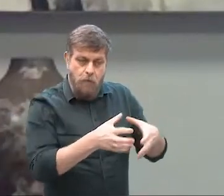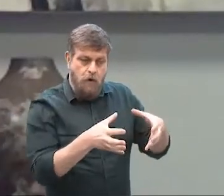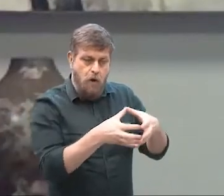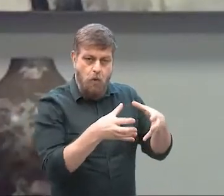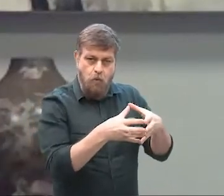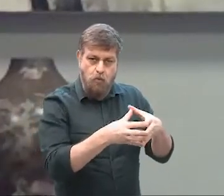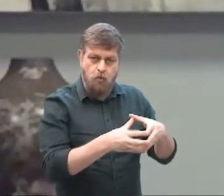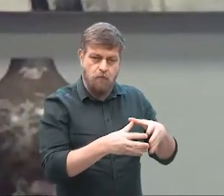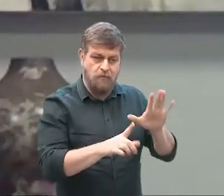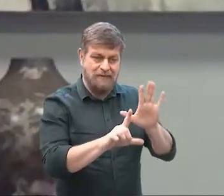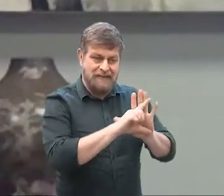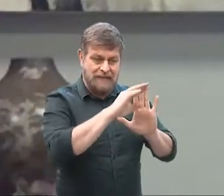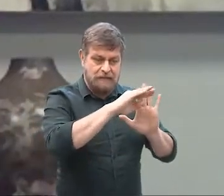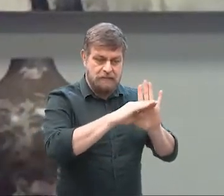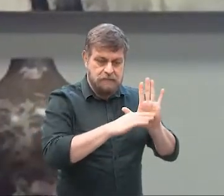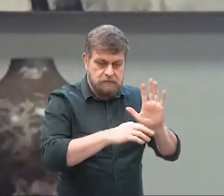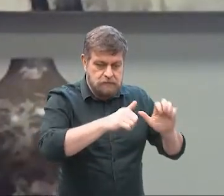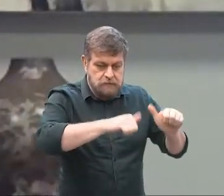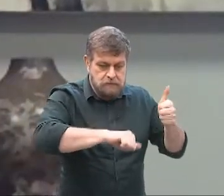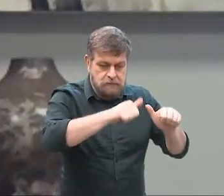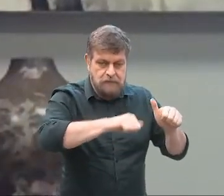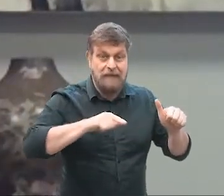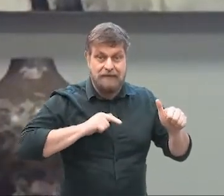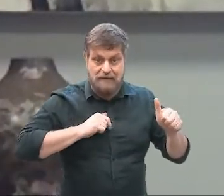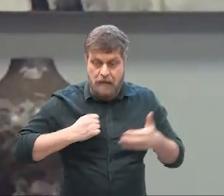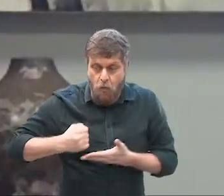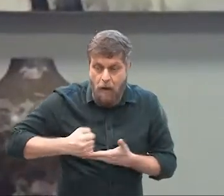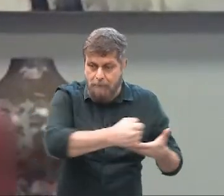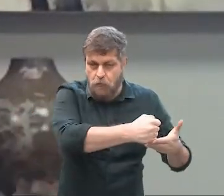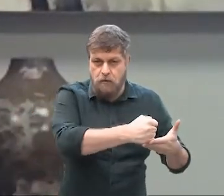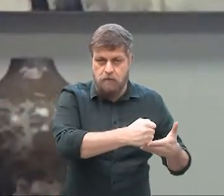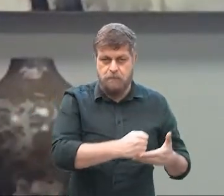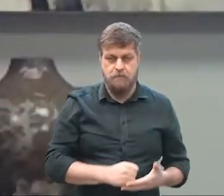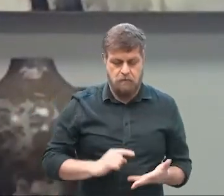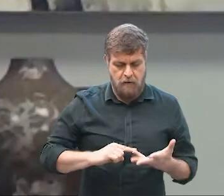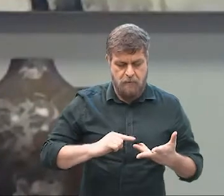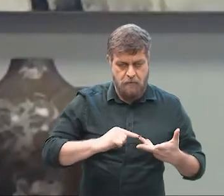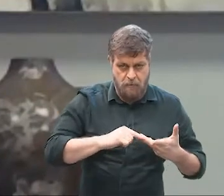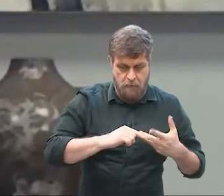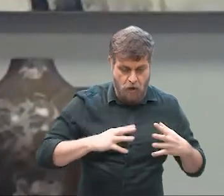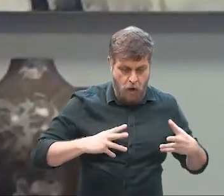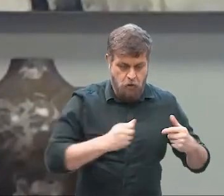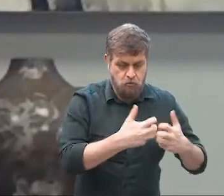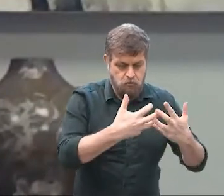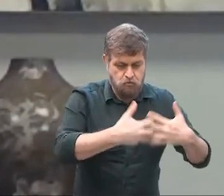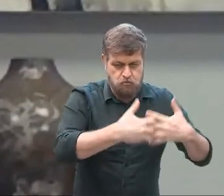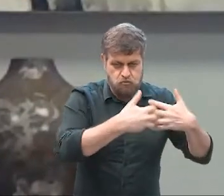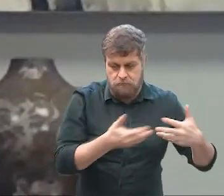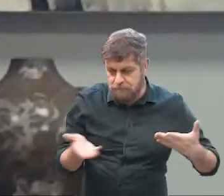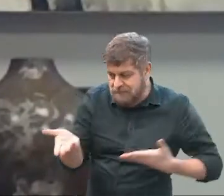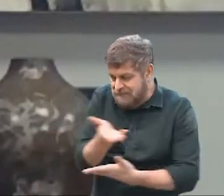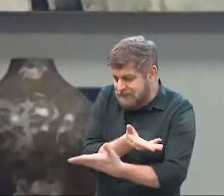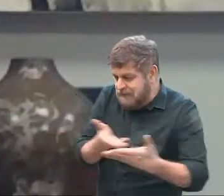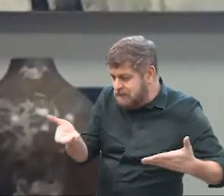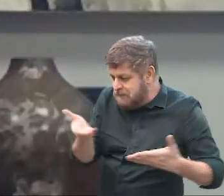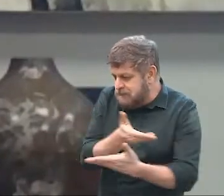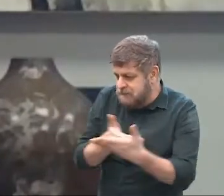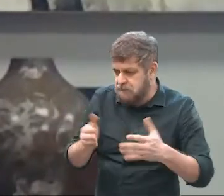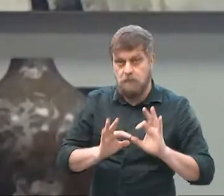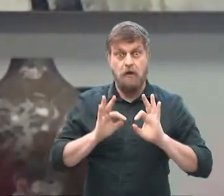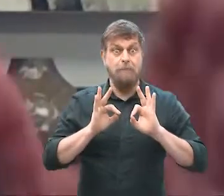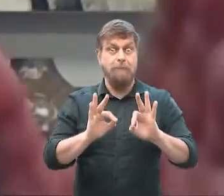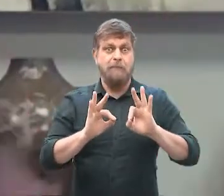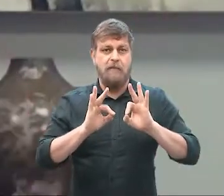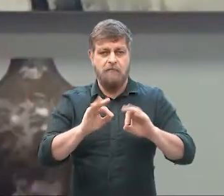ao trabalho da Comissão de Constituição e Legalidade. Quando tudo isso trabalha de forma harmônica, que tem sido muito peculiar